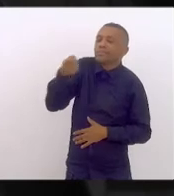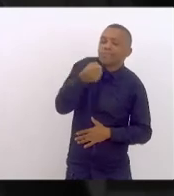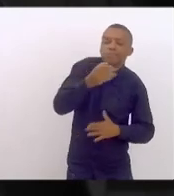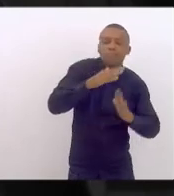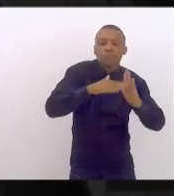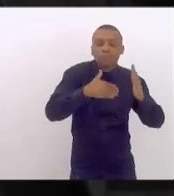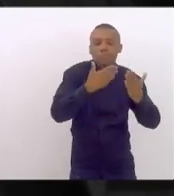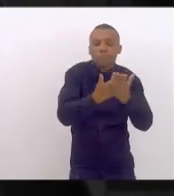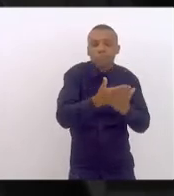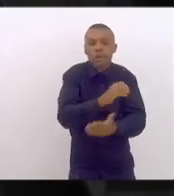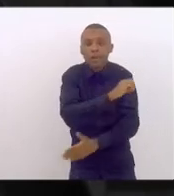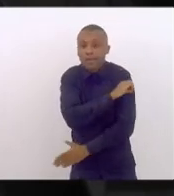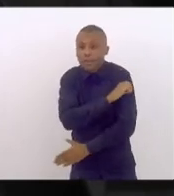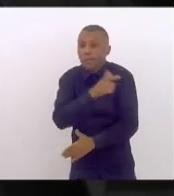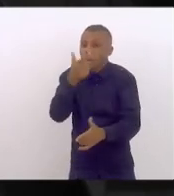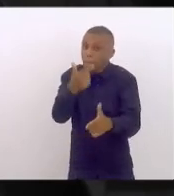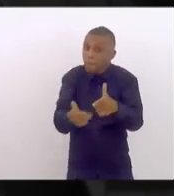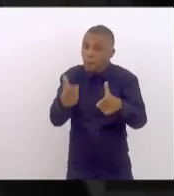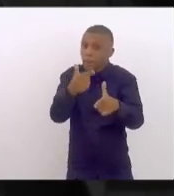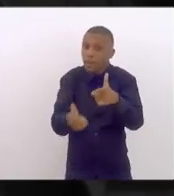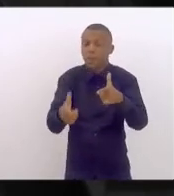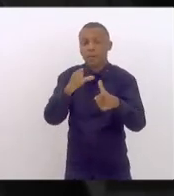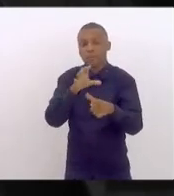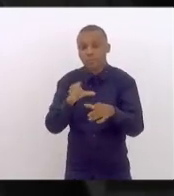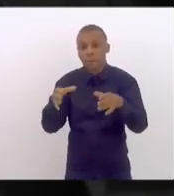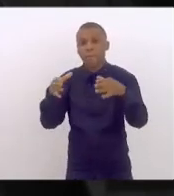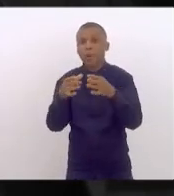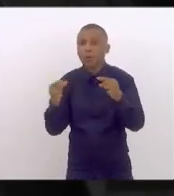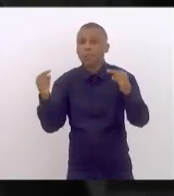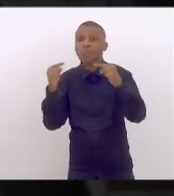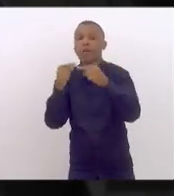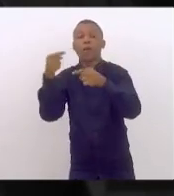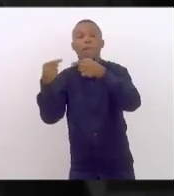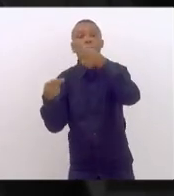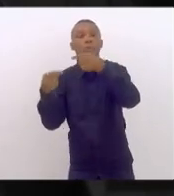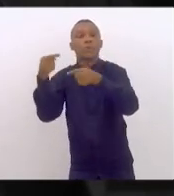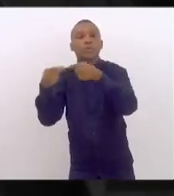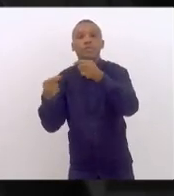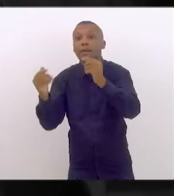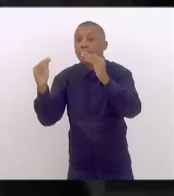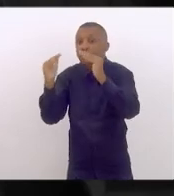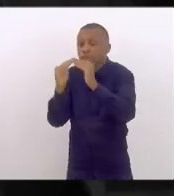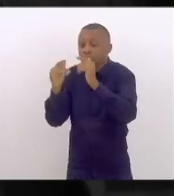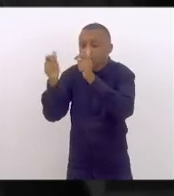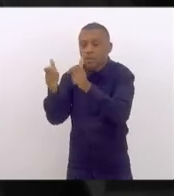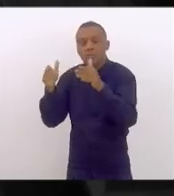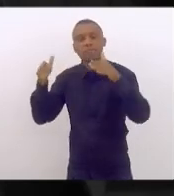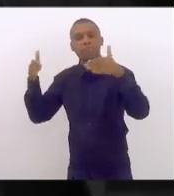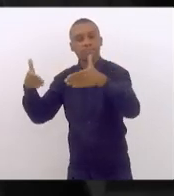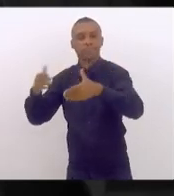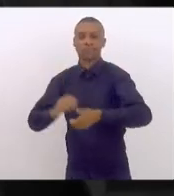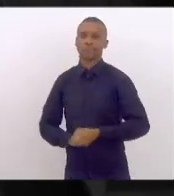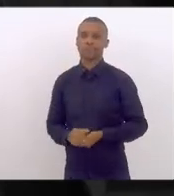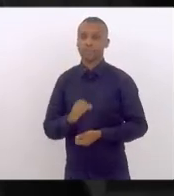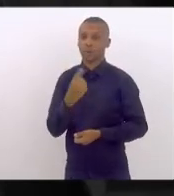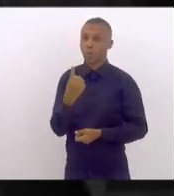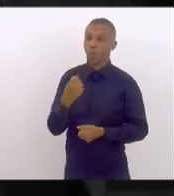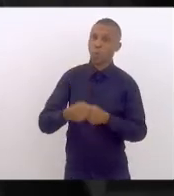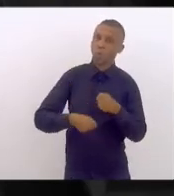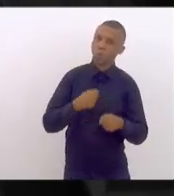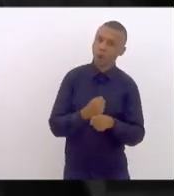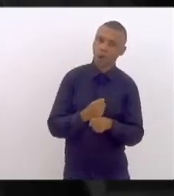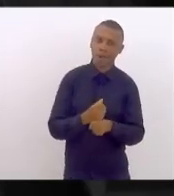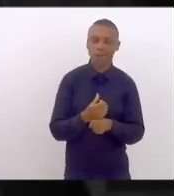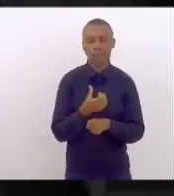Isso é um problema de dimensão coletiva e tem a ver com a política educacional de um determinado local se você fica um ano e meio dois anos no